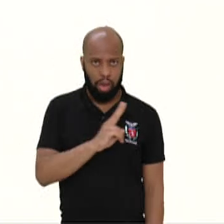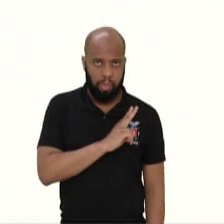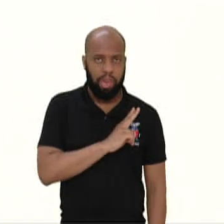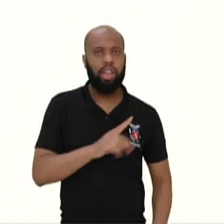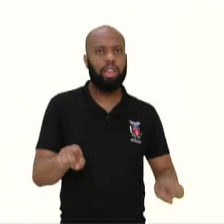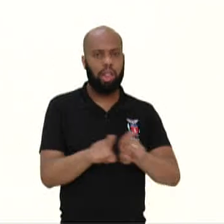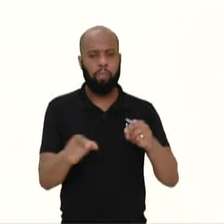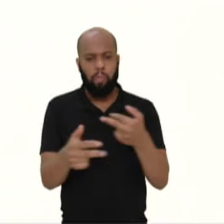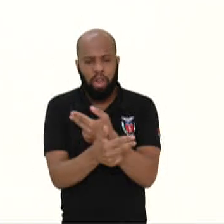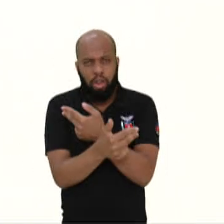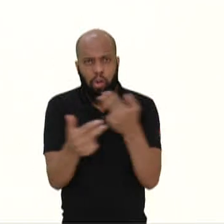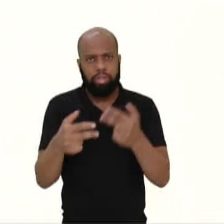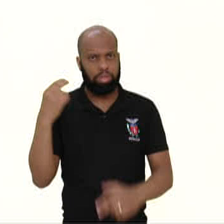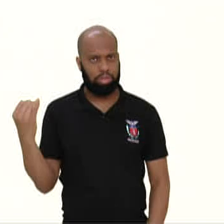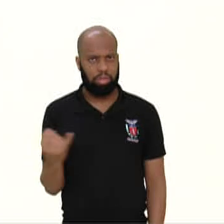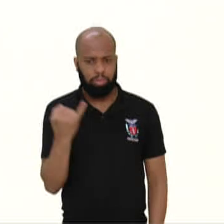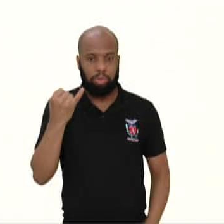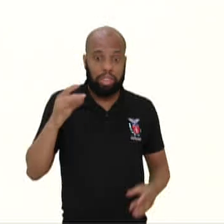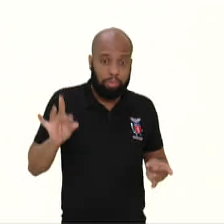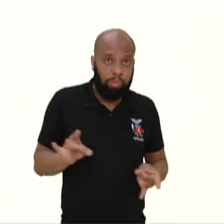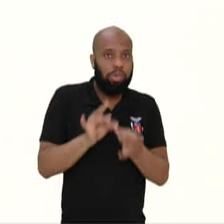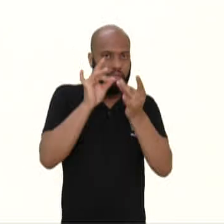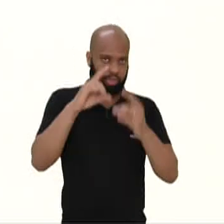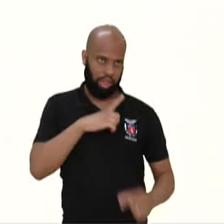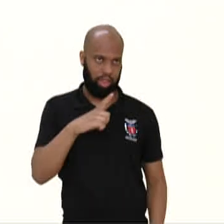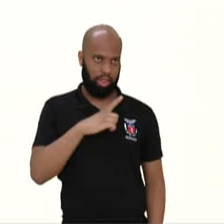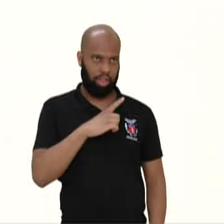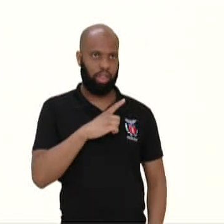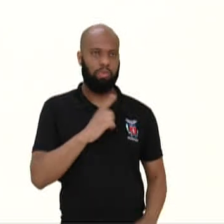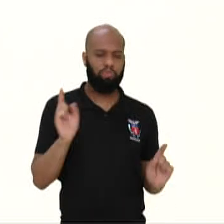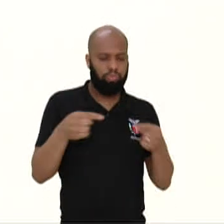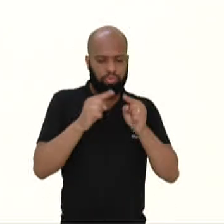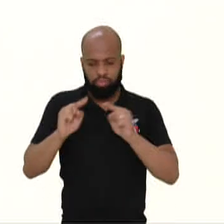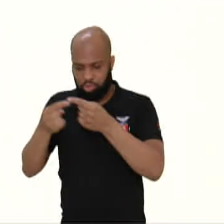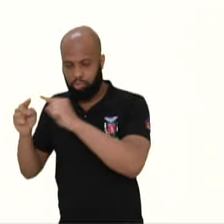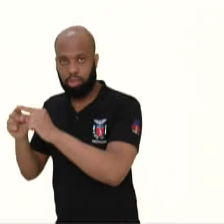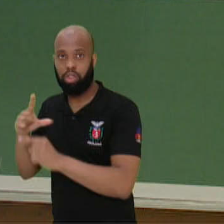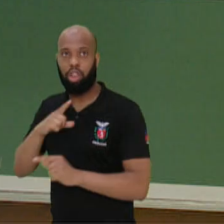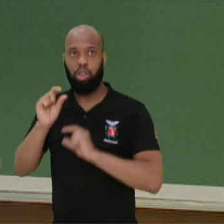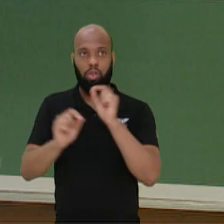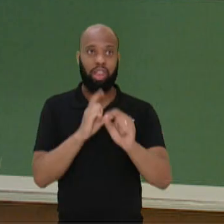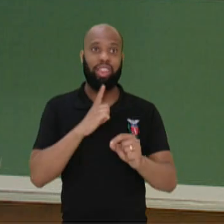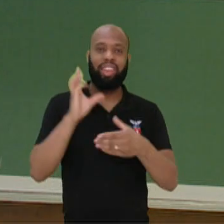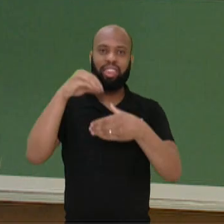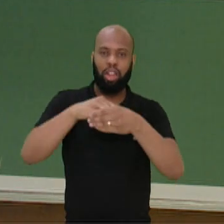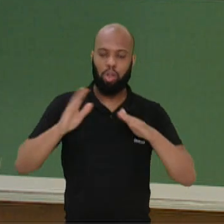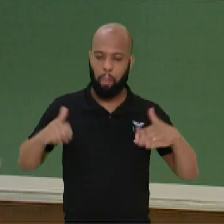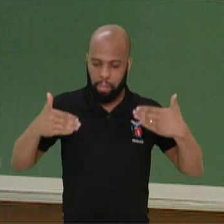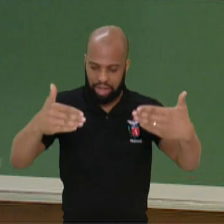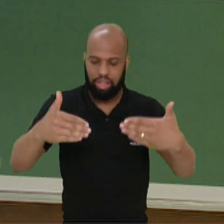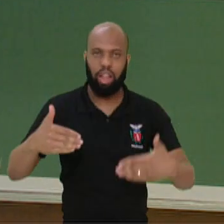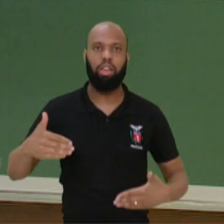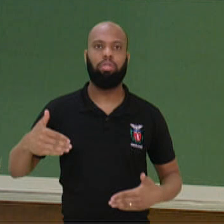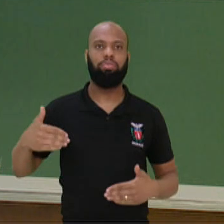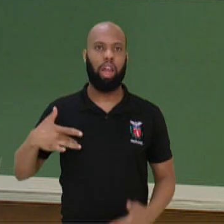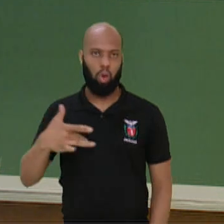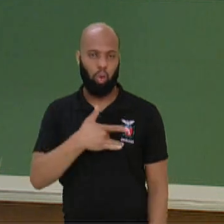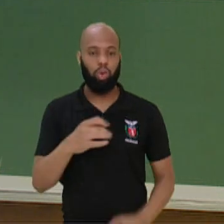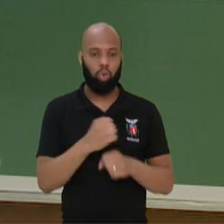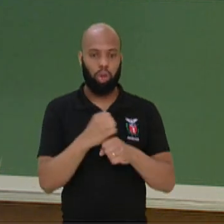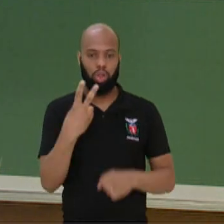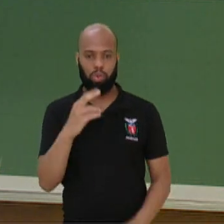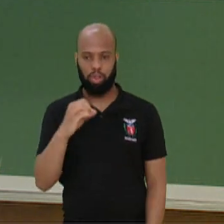substâncias bioativas, enzimas ou probióticos, isolados ou combinados. Essa é a definição que consta lá no Ministério da Saúde de